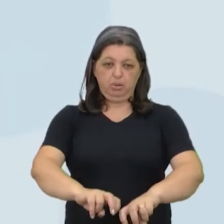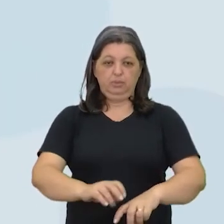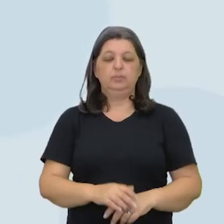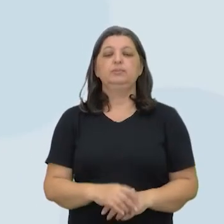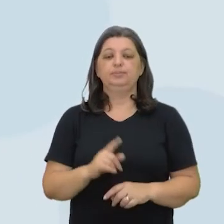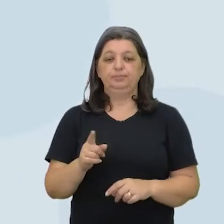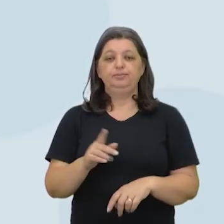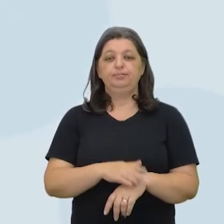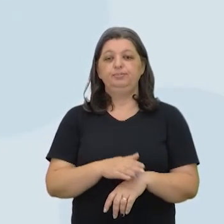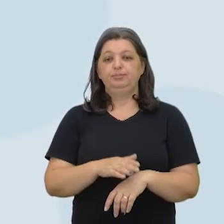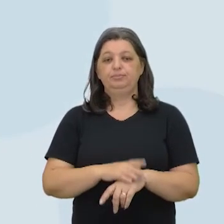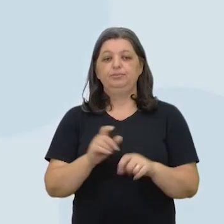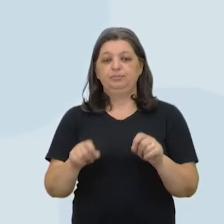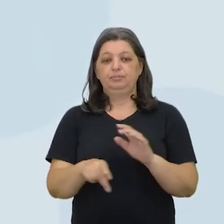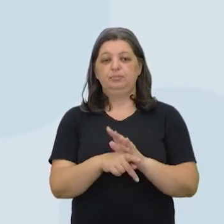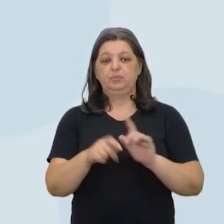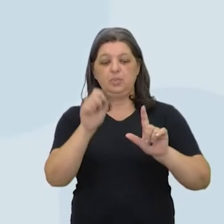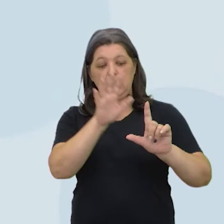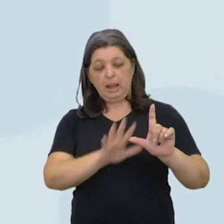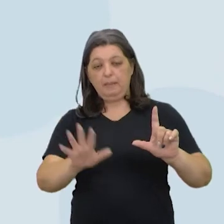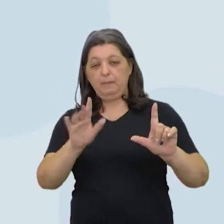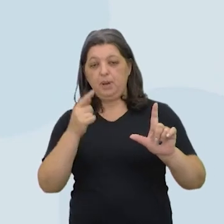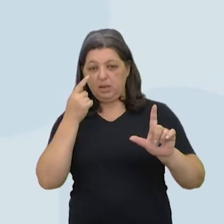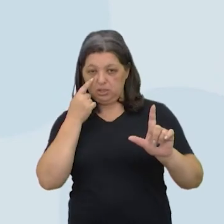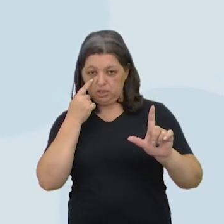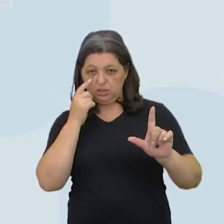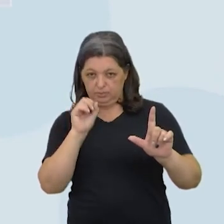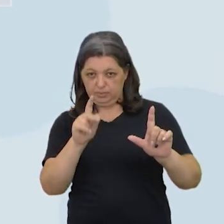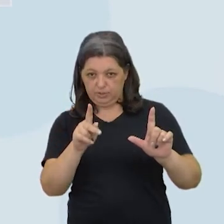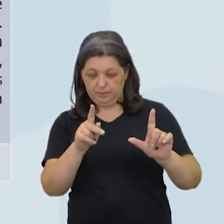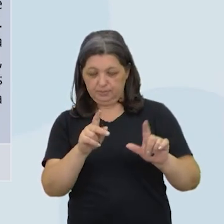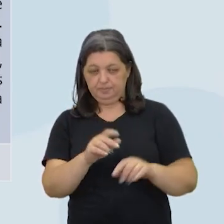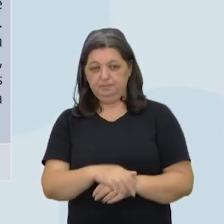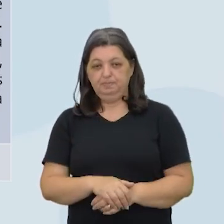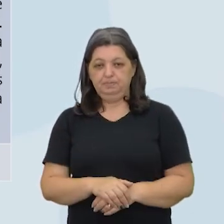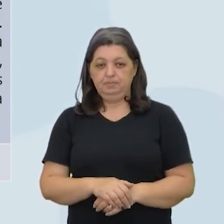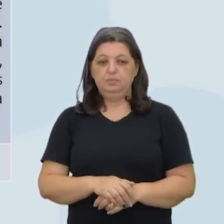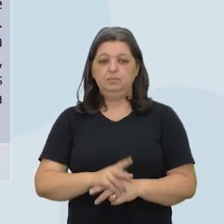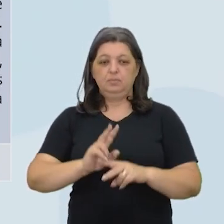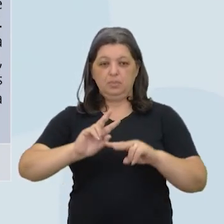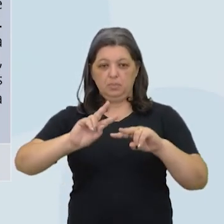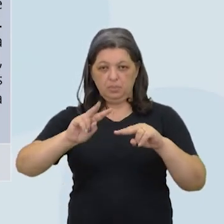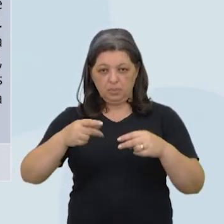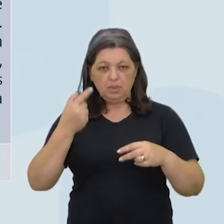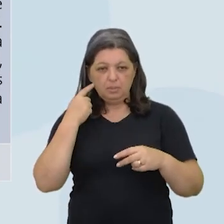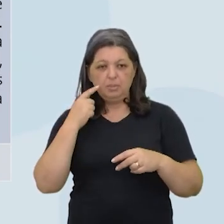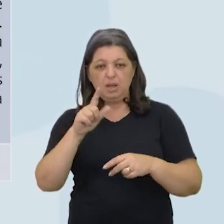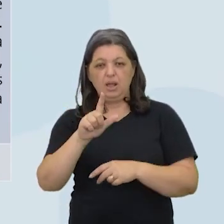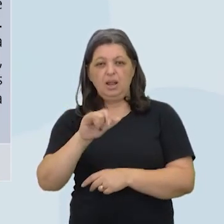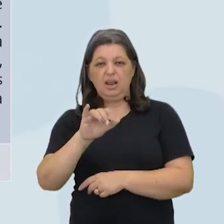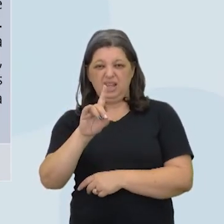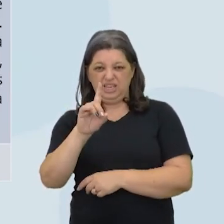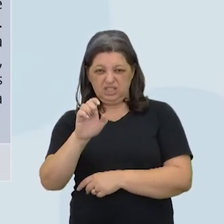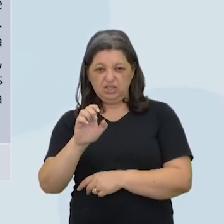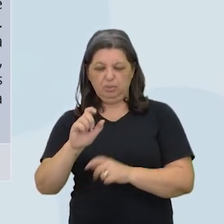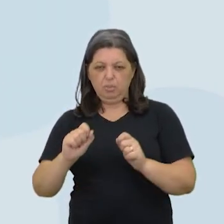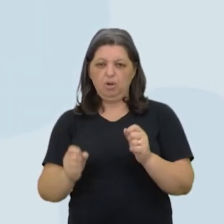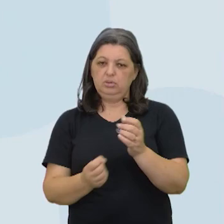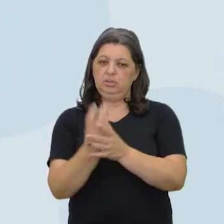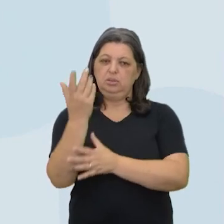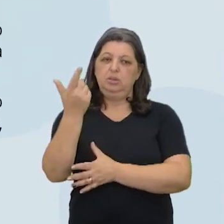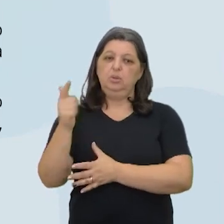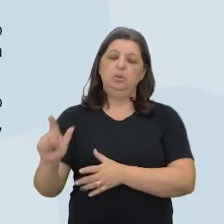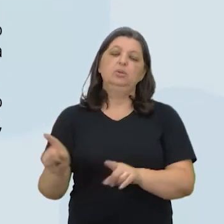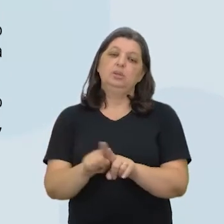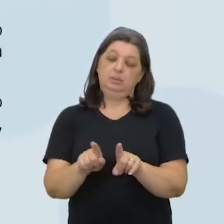uma reportagem sobre esta imagem, tá bom? Certo? O lead já está aqui. Mas você pode criar outro, por favor, crie outro. E tá para bom?